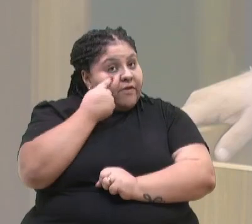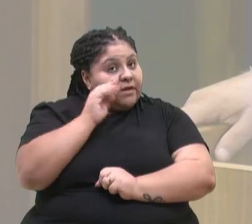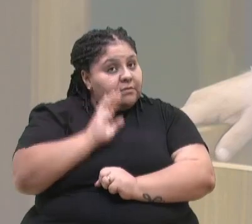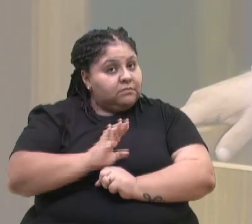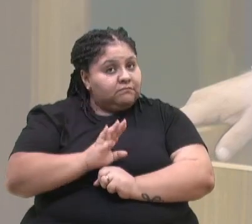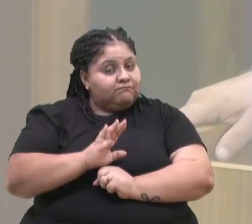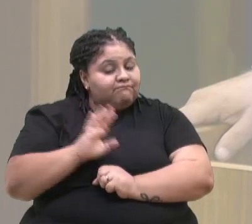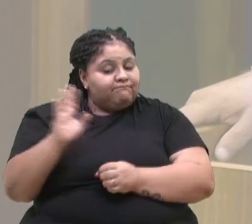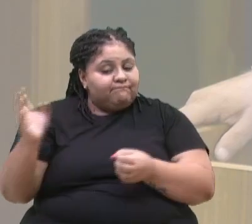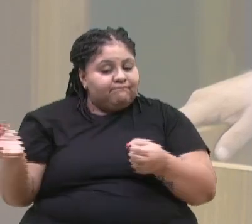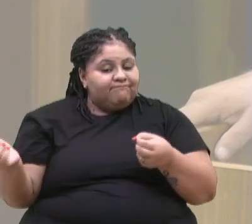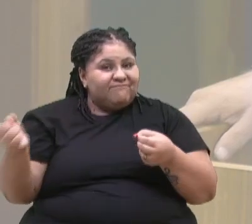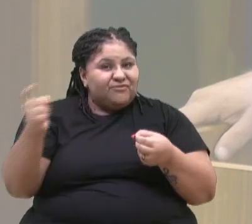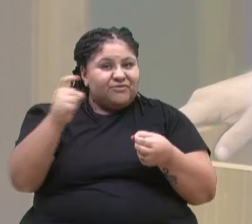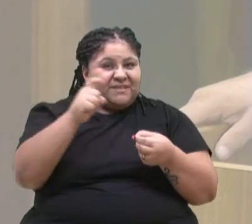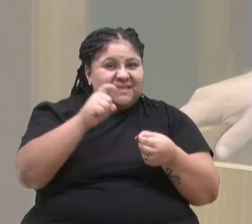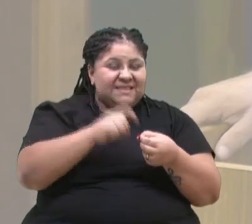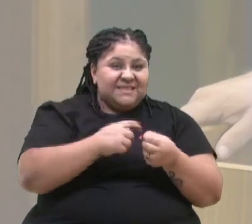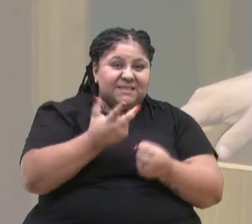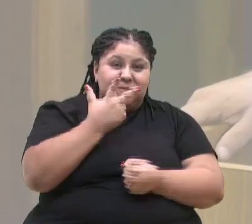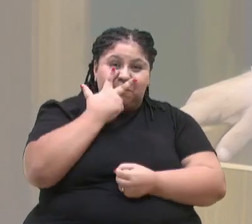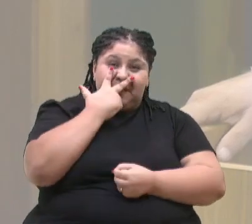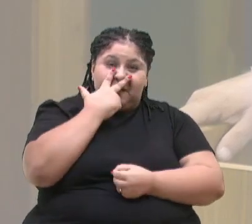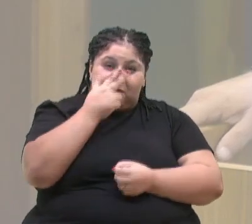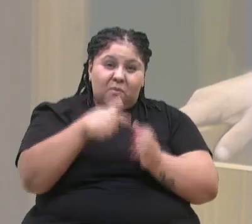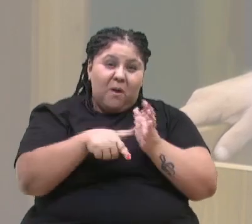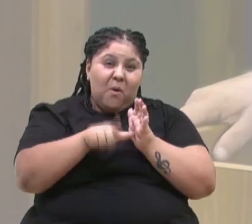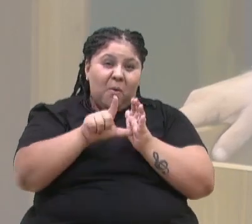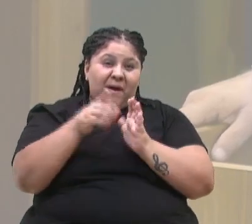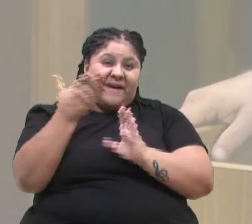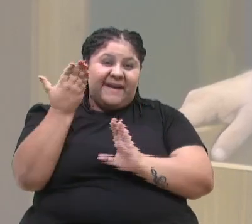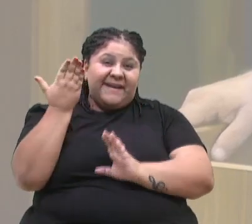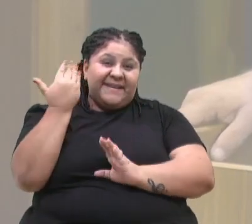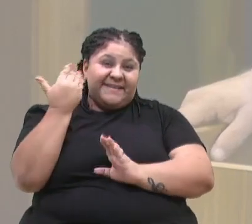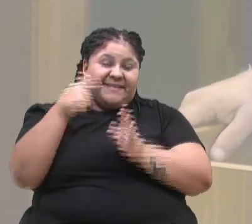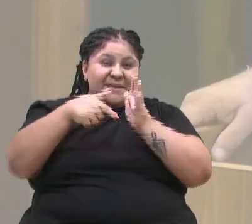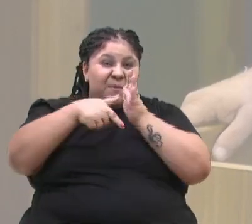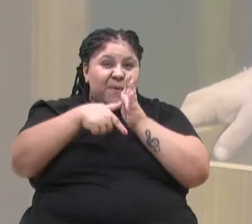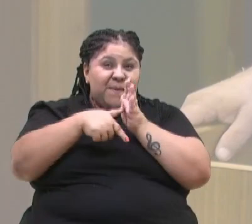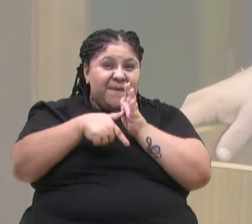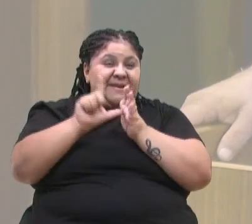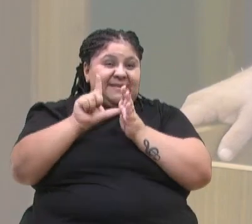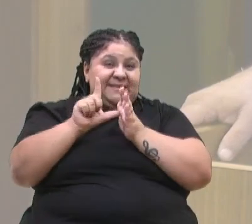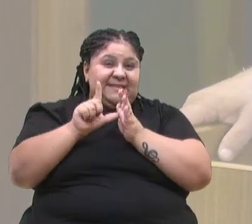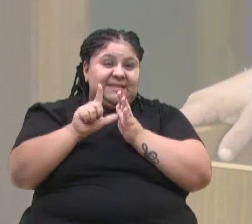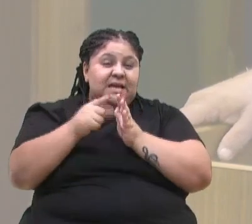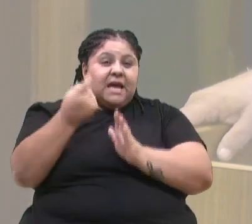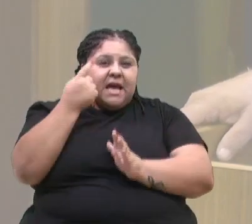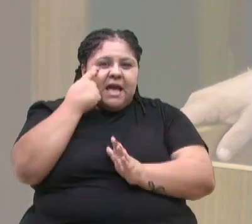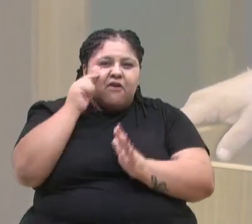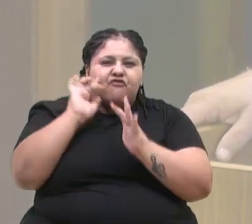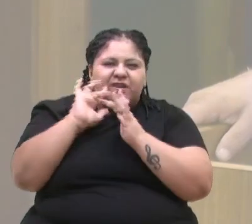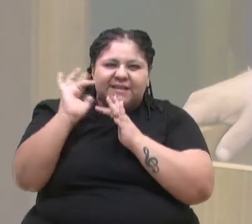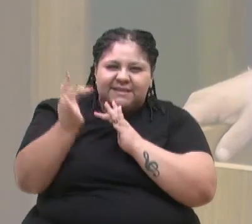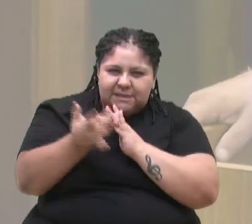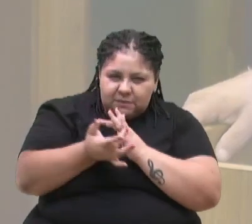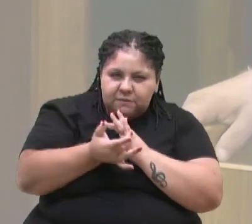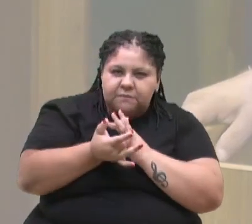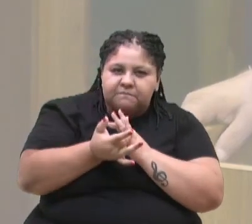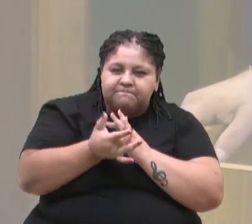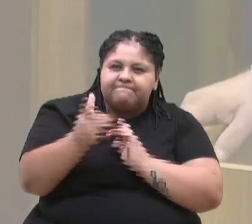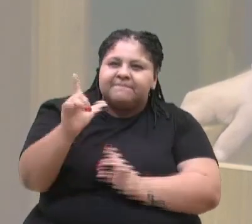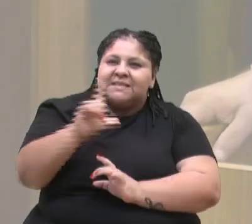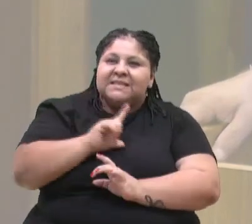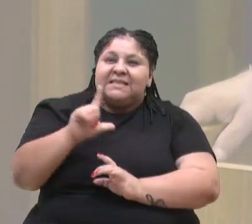está voltando como antigamente, agora parece que estão... Eu vi nos meios de comunicação, aí, vereador D'Ambros, que